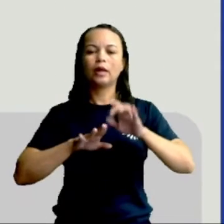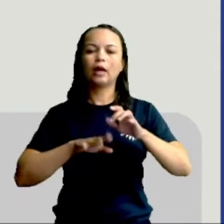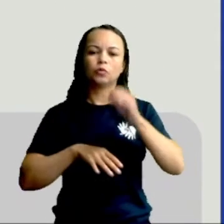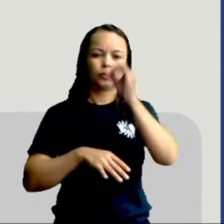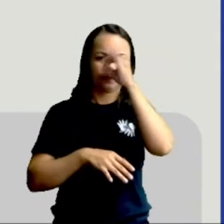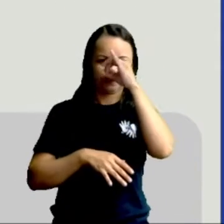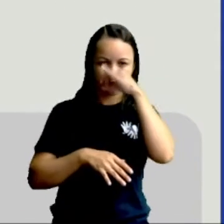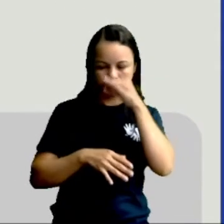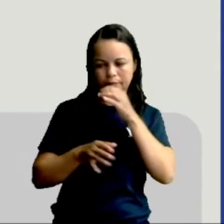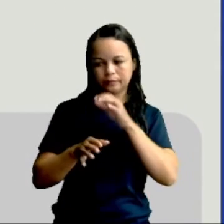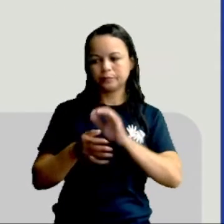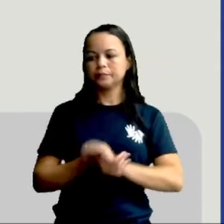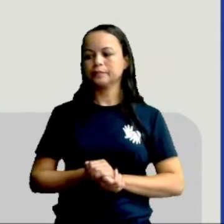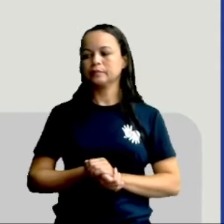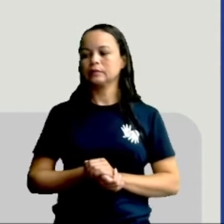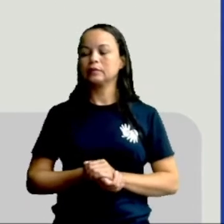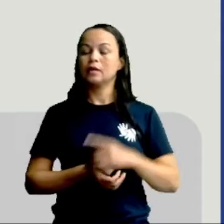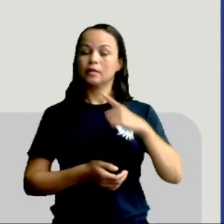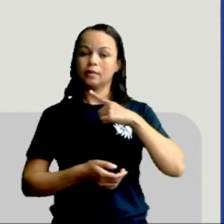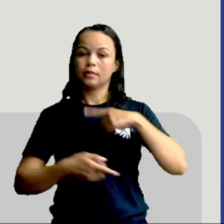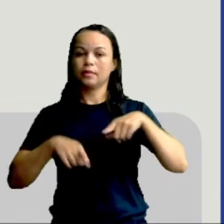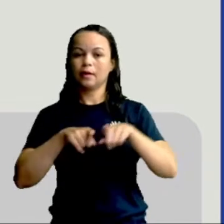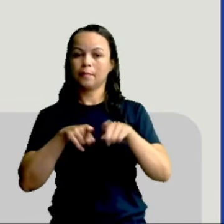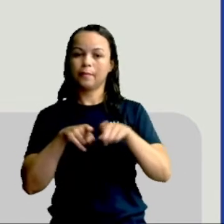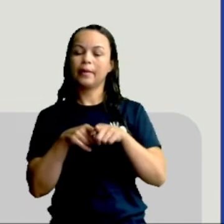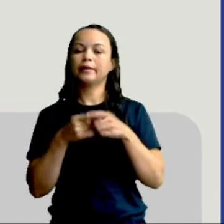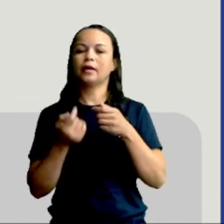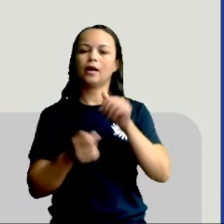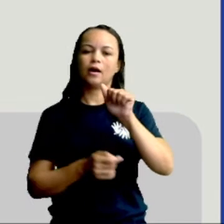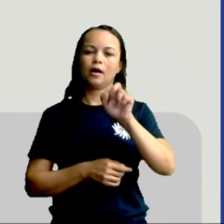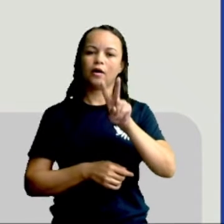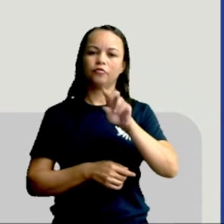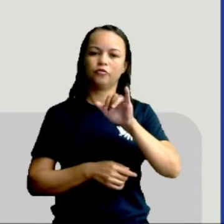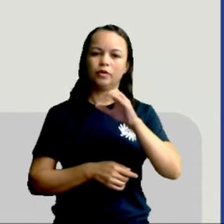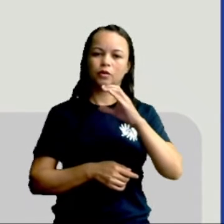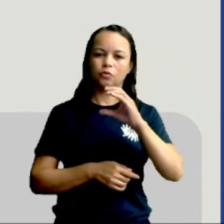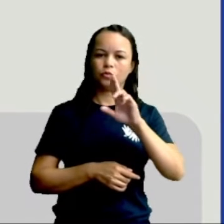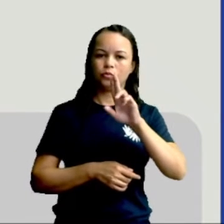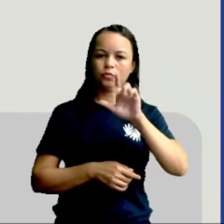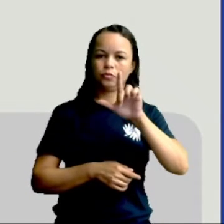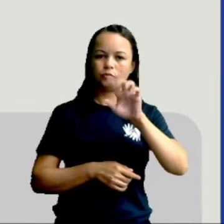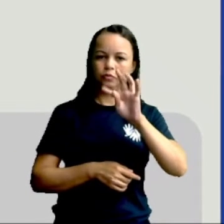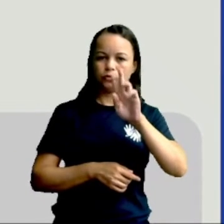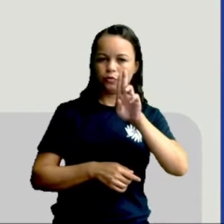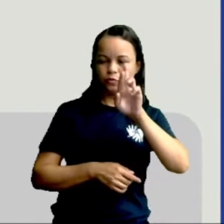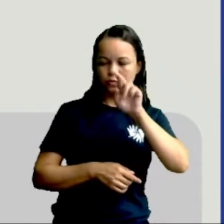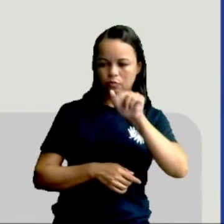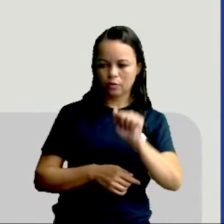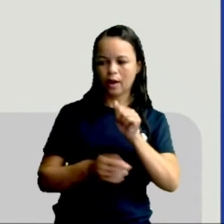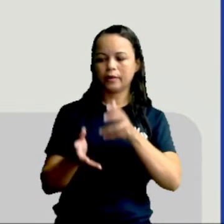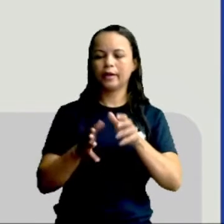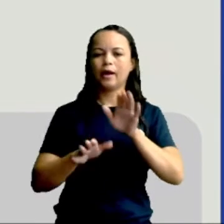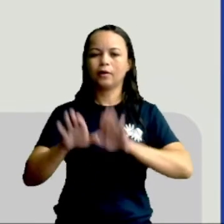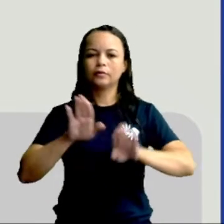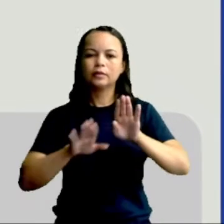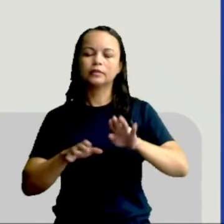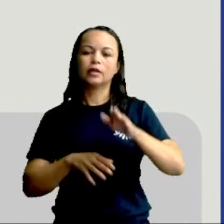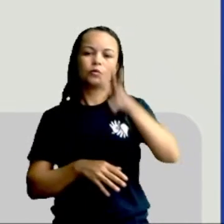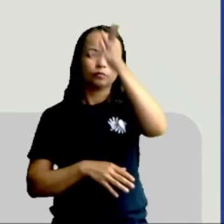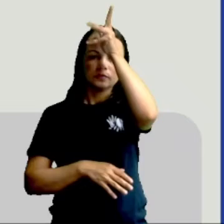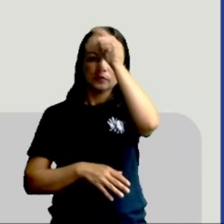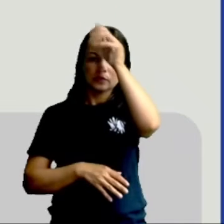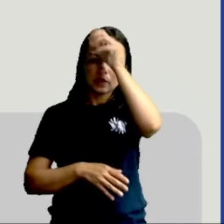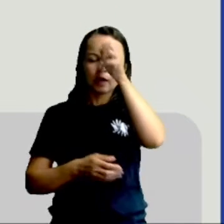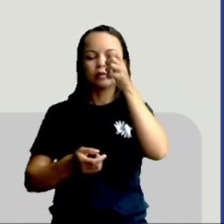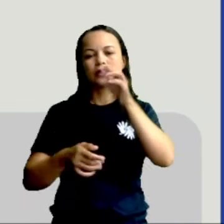também a prática nessa região da avicultura, né, que é a criação das aves, e aí para a produção de carnes